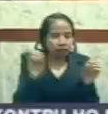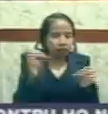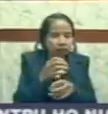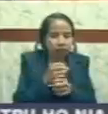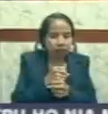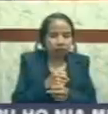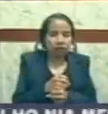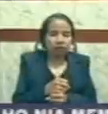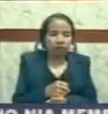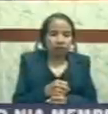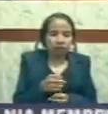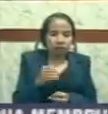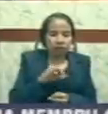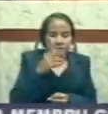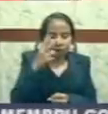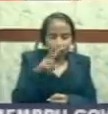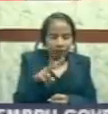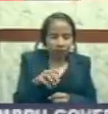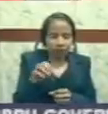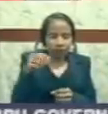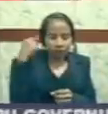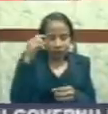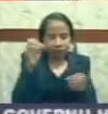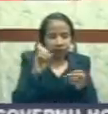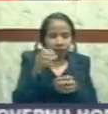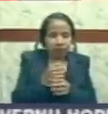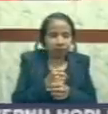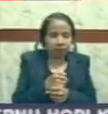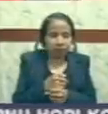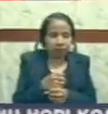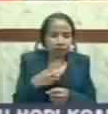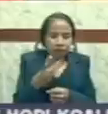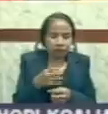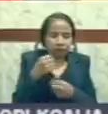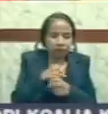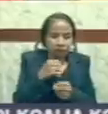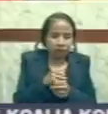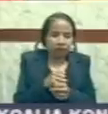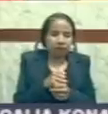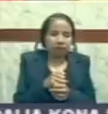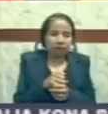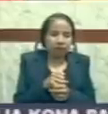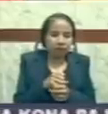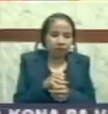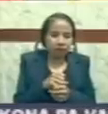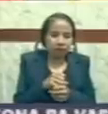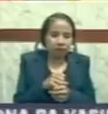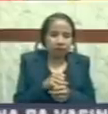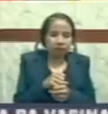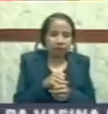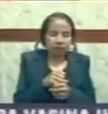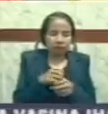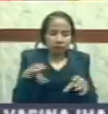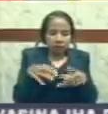não. Mas eu quero fazer um exemplo de. Também sabe a proposta era, né? E te cria instituições barbaras, mas as instituições não foram